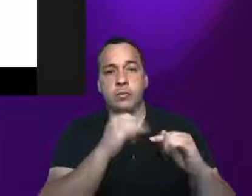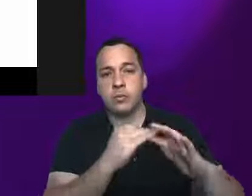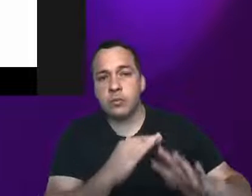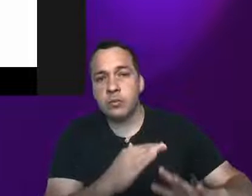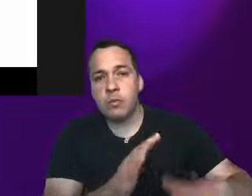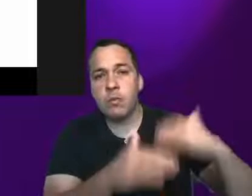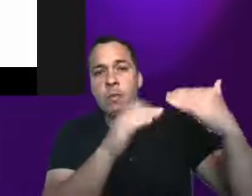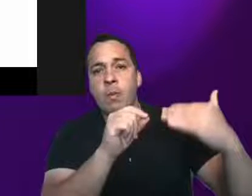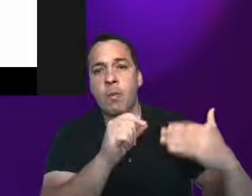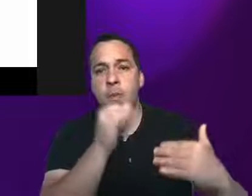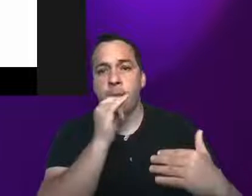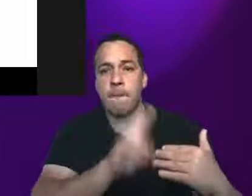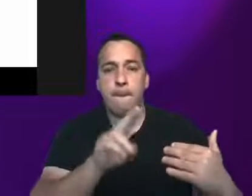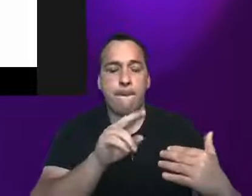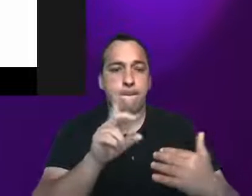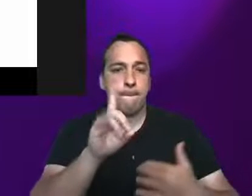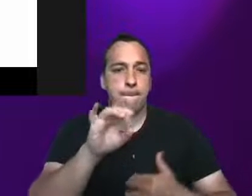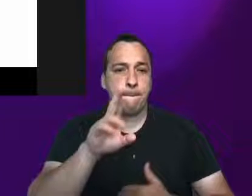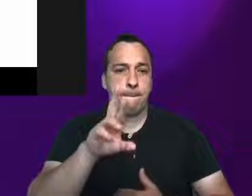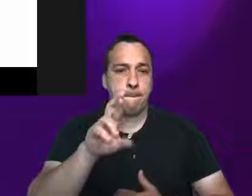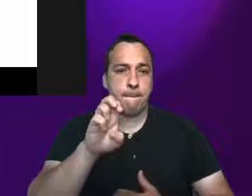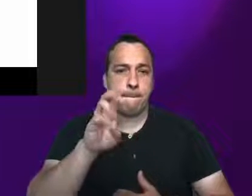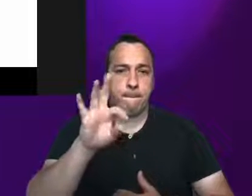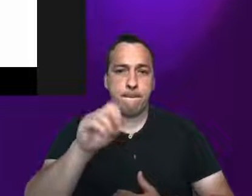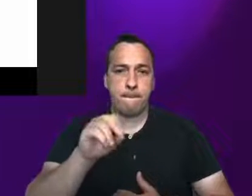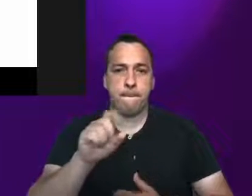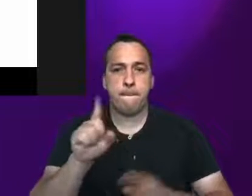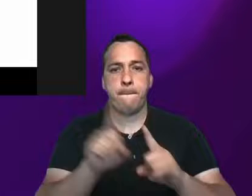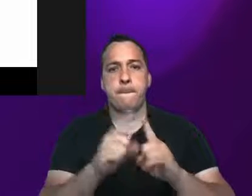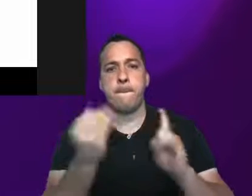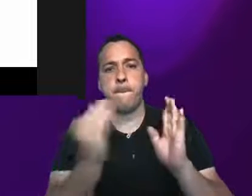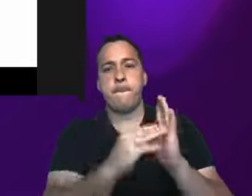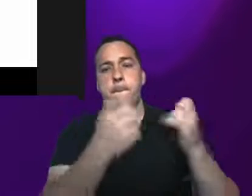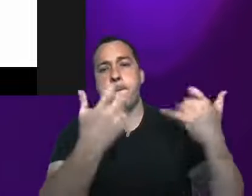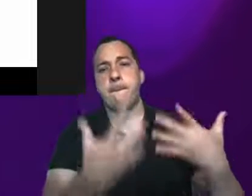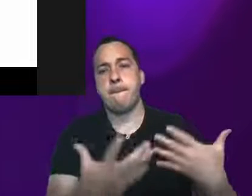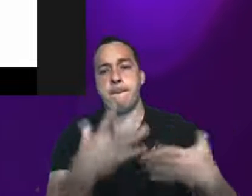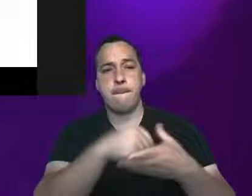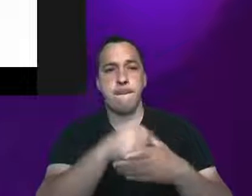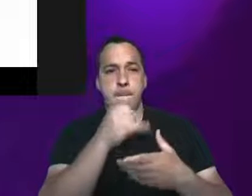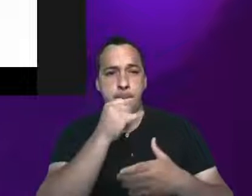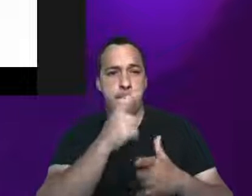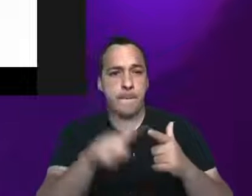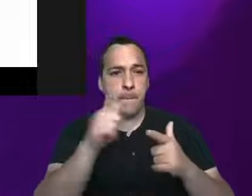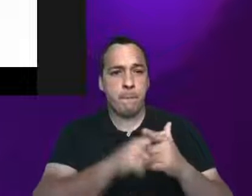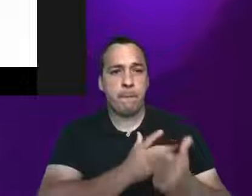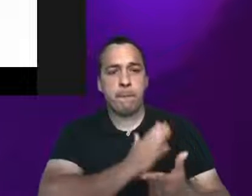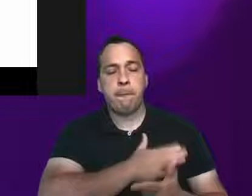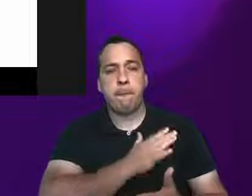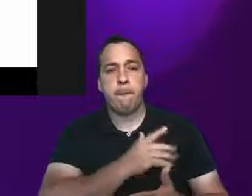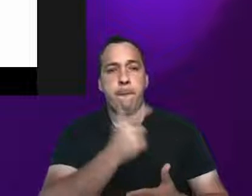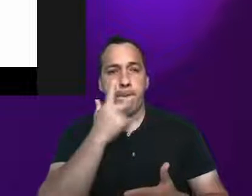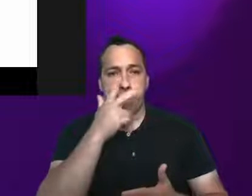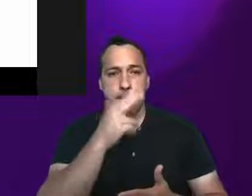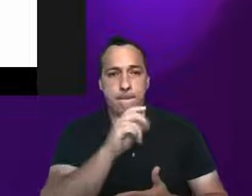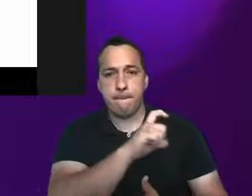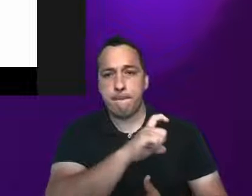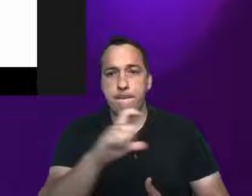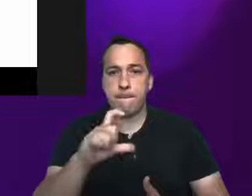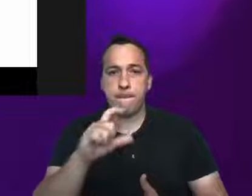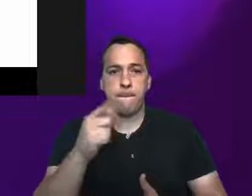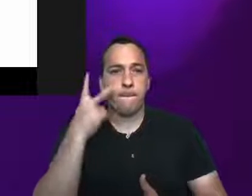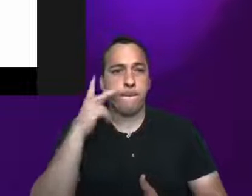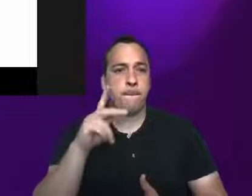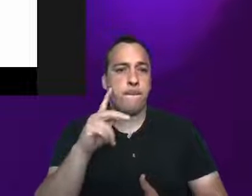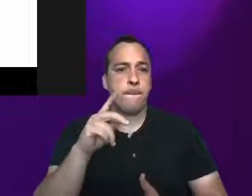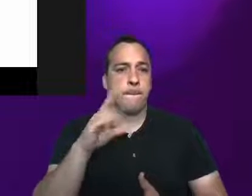de diuréticos, isso principalmente estabelecido na insuficiência cardíaca. Então, a dose de furosemida endovenosa, você